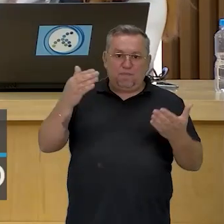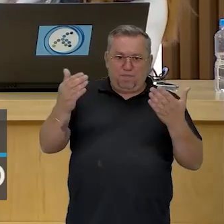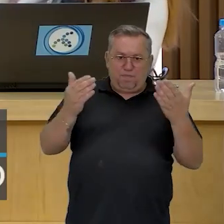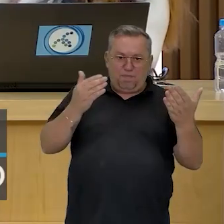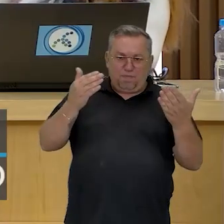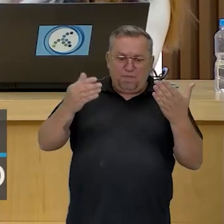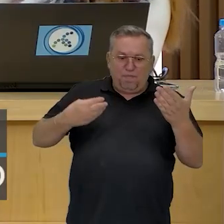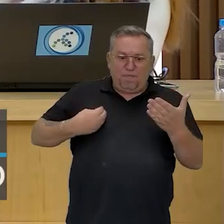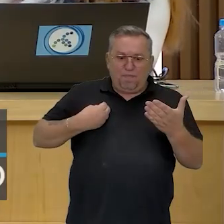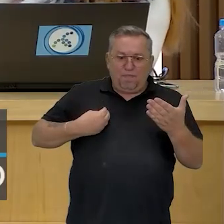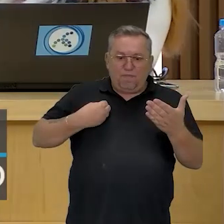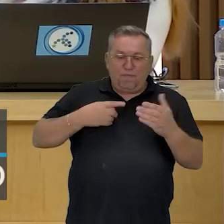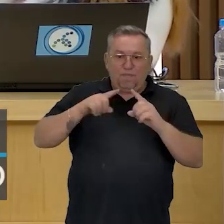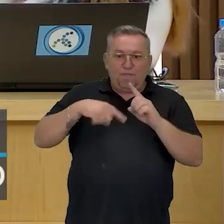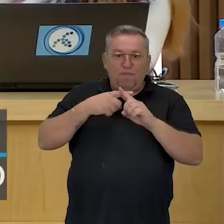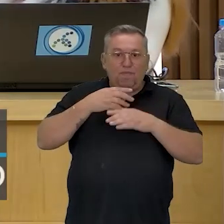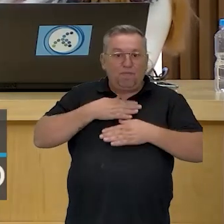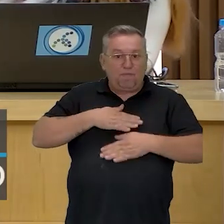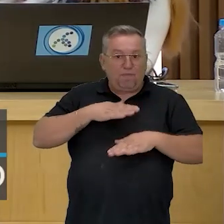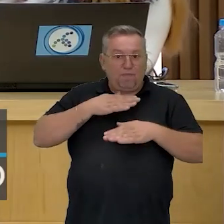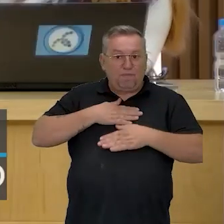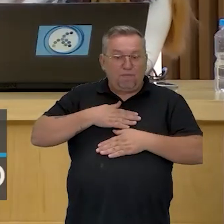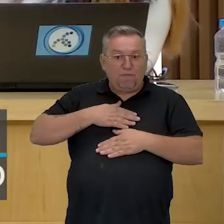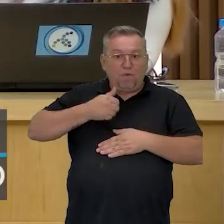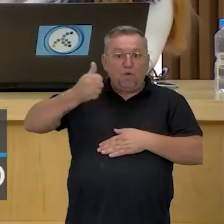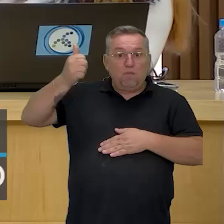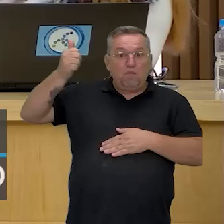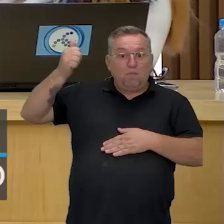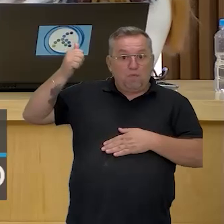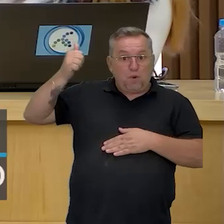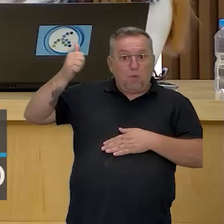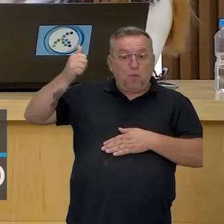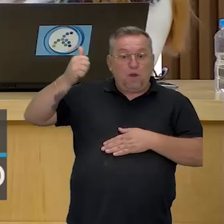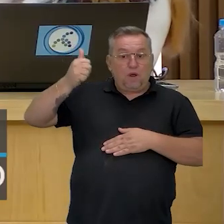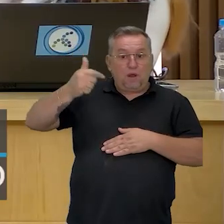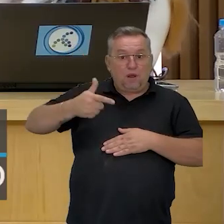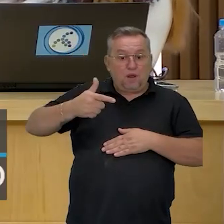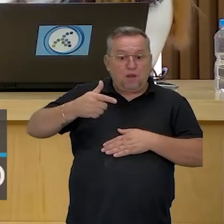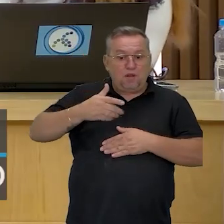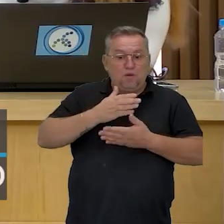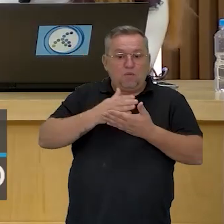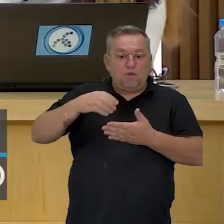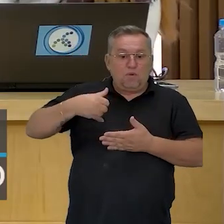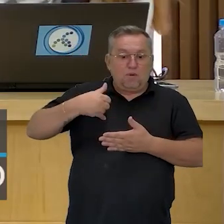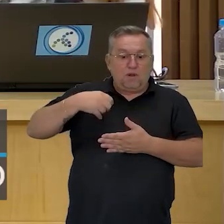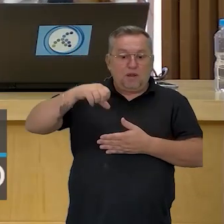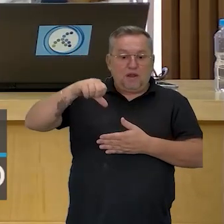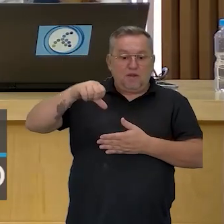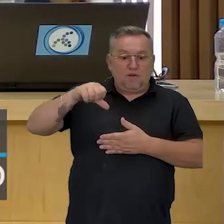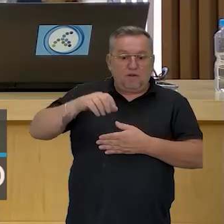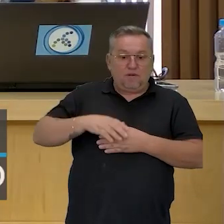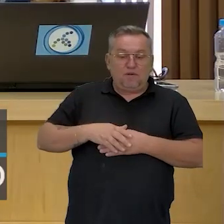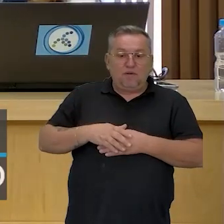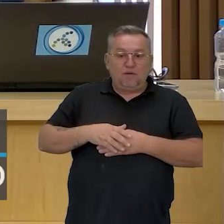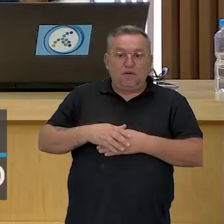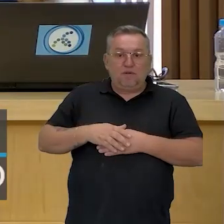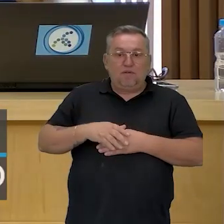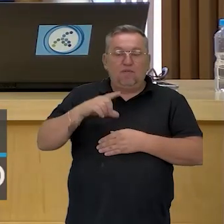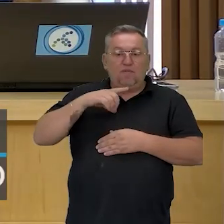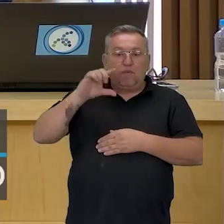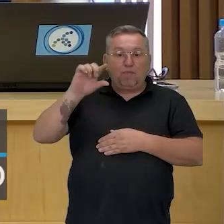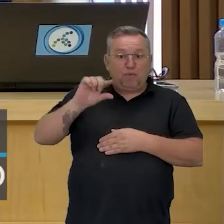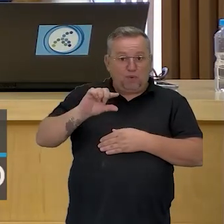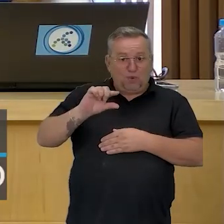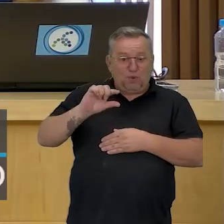Comparativamente, a minha vida foi muito mais tranquila com a do meu pai, que começou a trabalhar com 9 na roça. A do meu pai foi menos